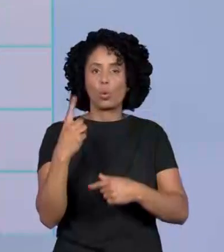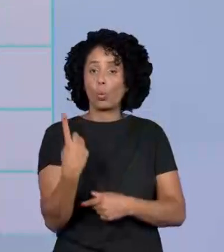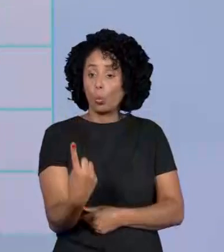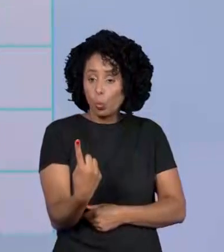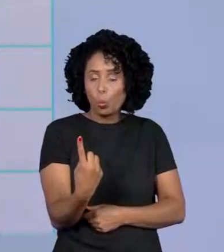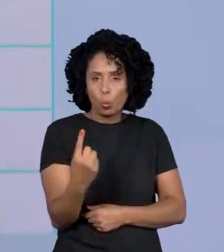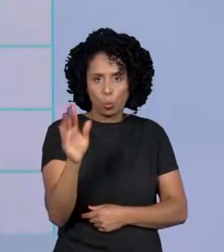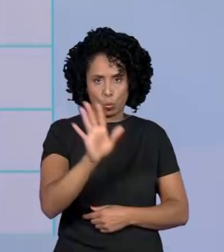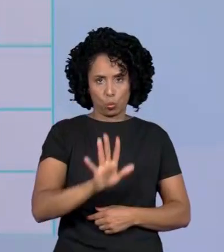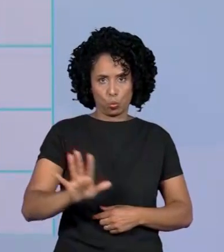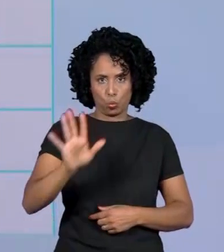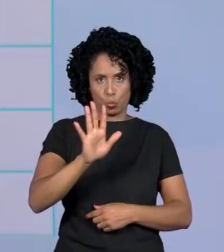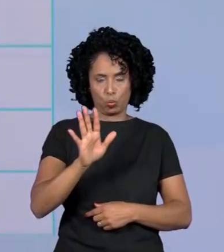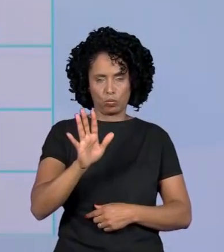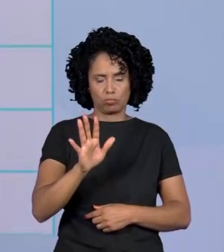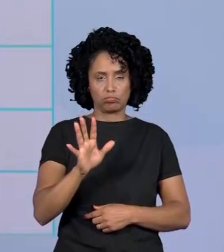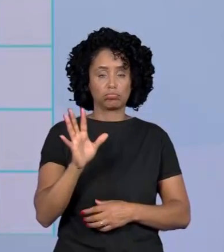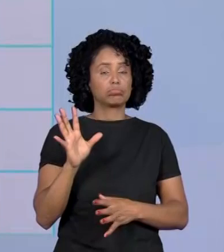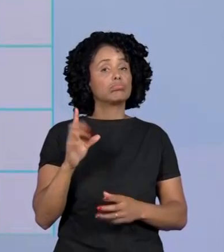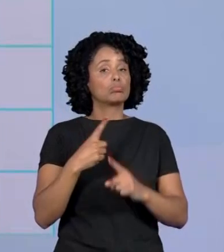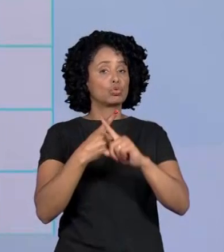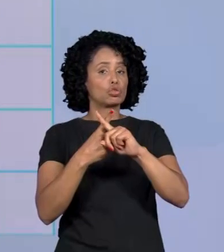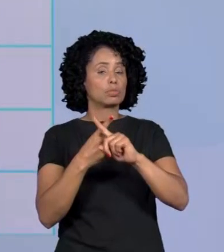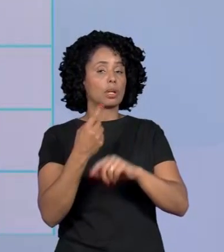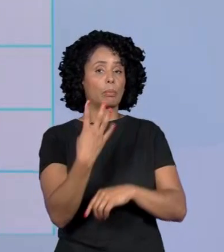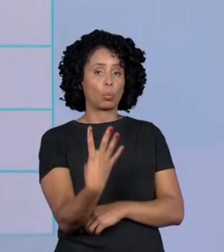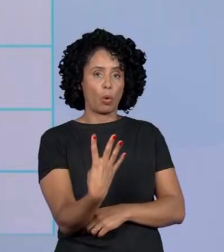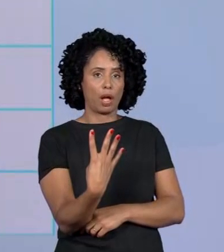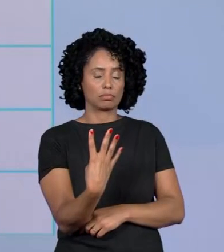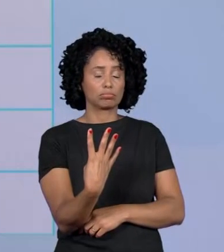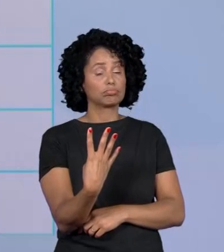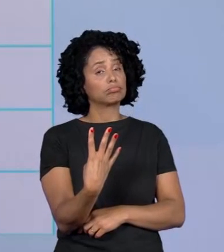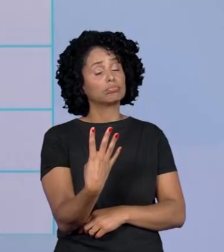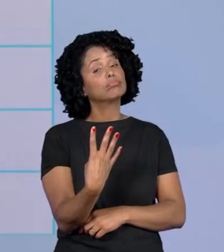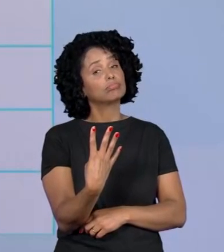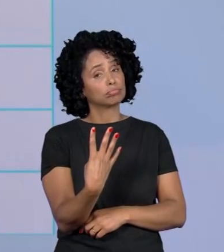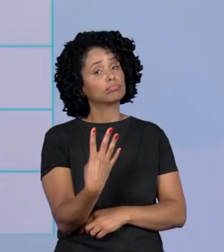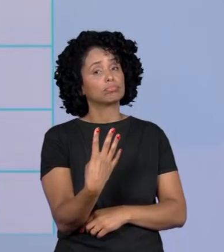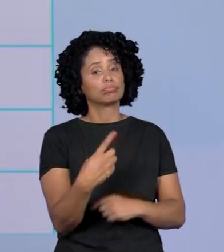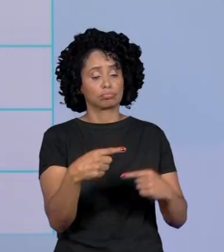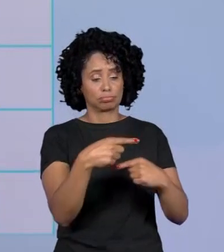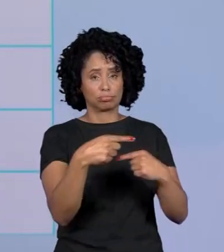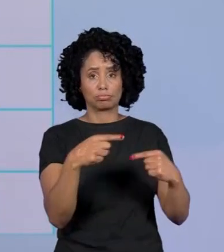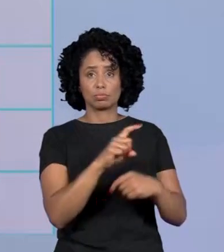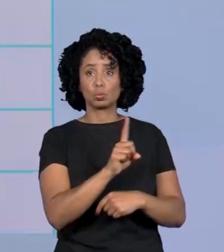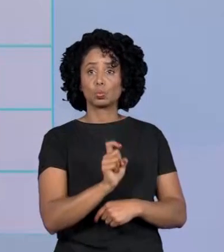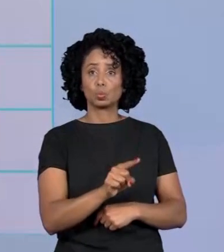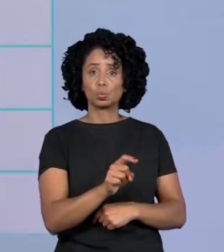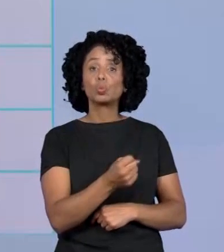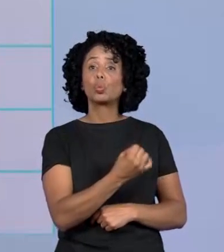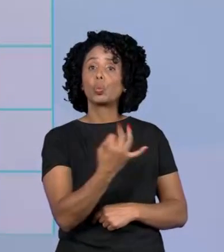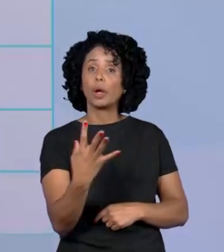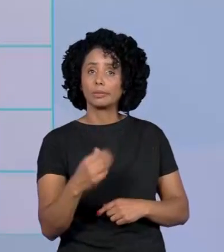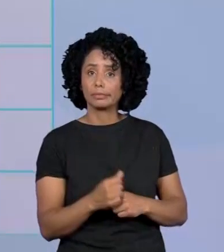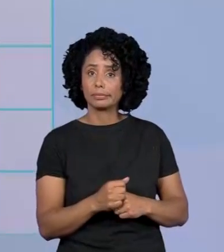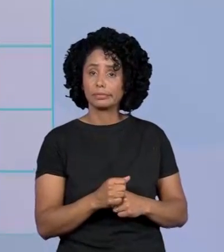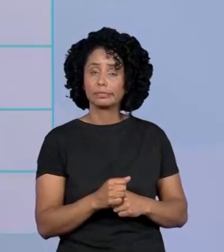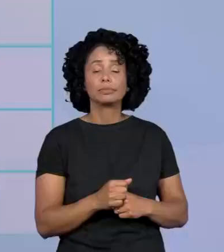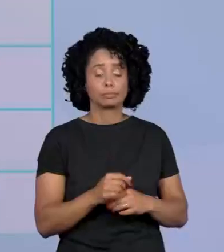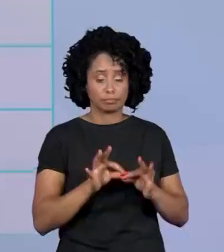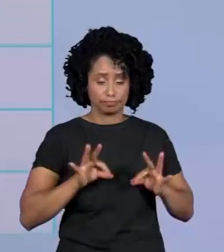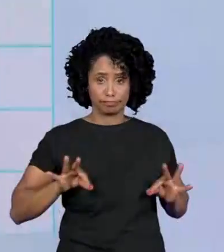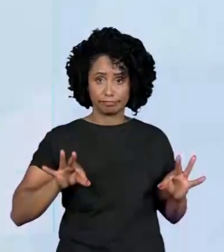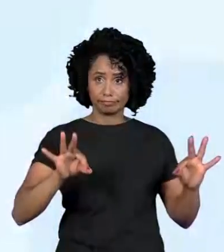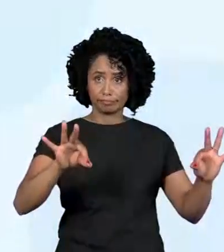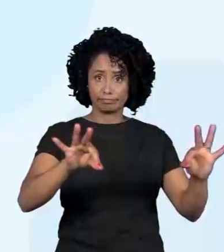parte só e multiplicar por 4, eu vou obter a área total dessa figura, não é? Então, vamos fazer